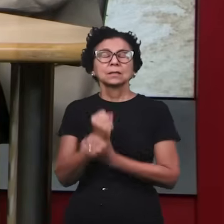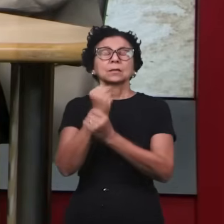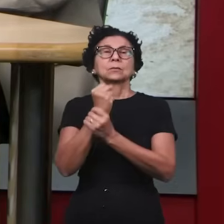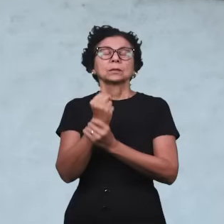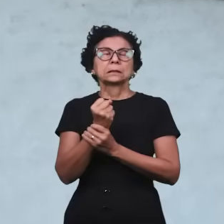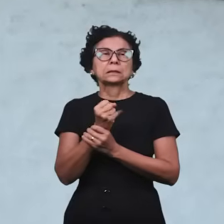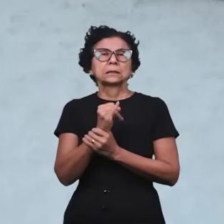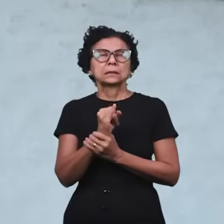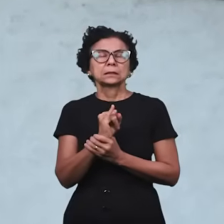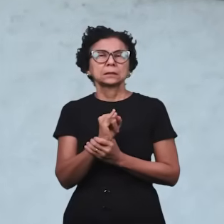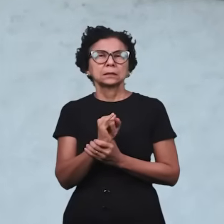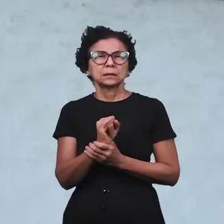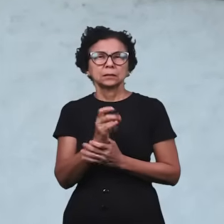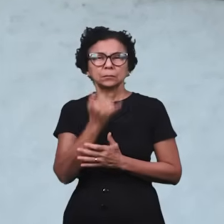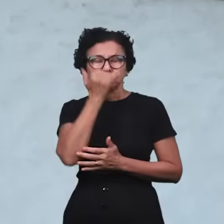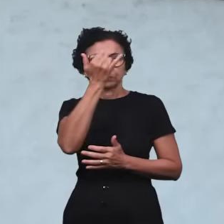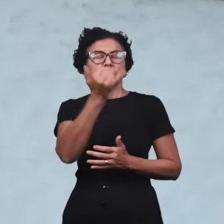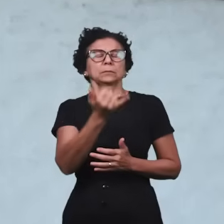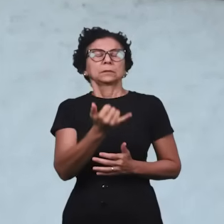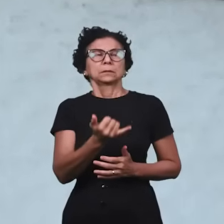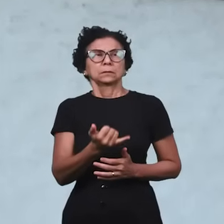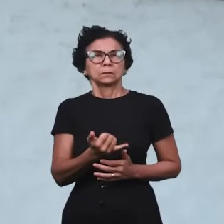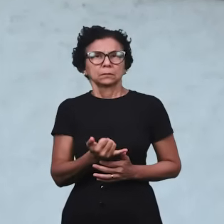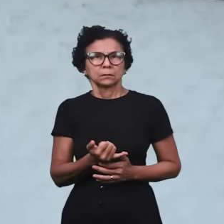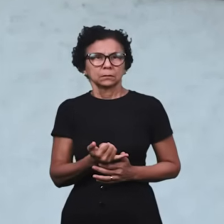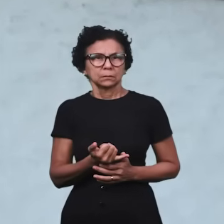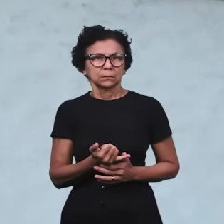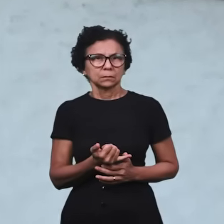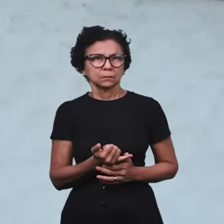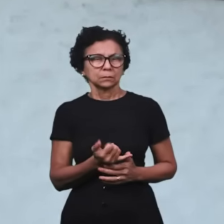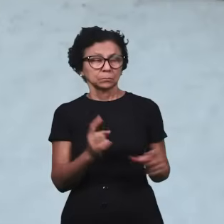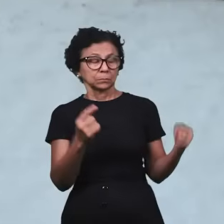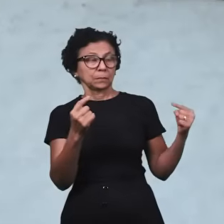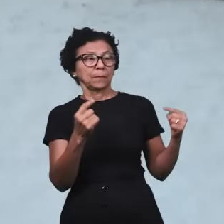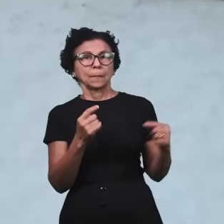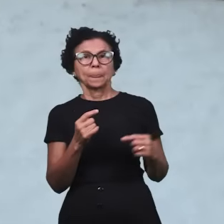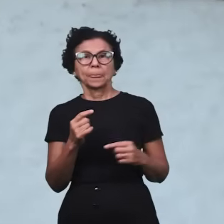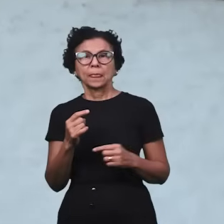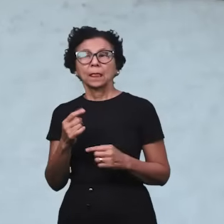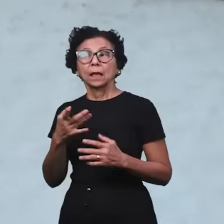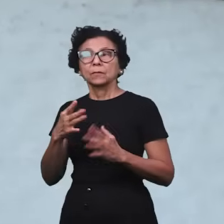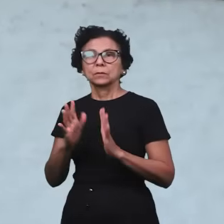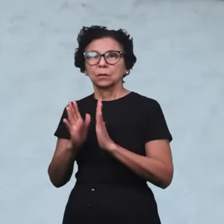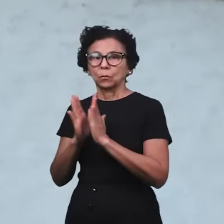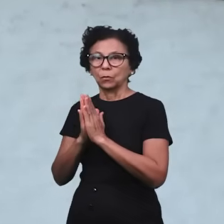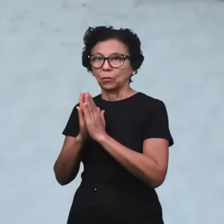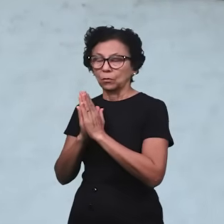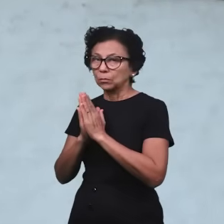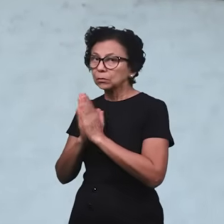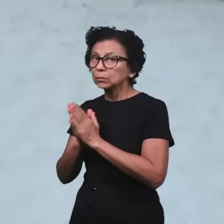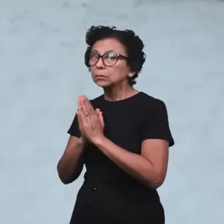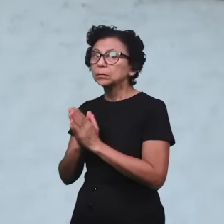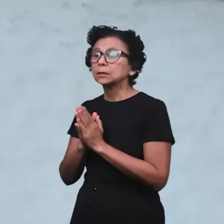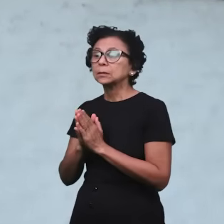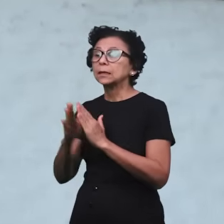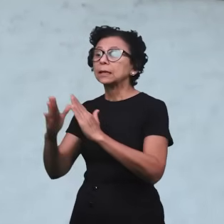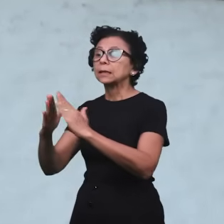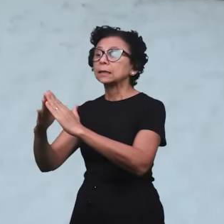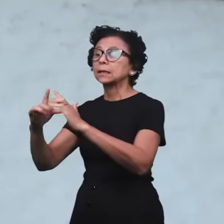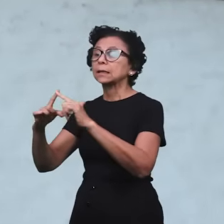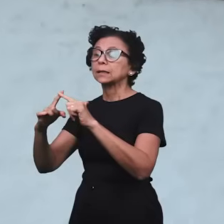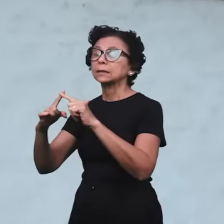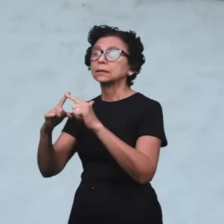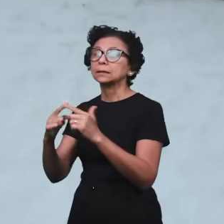uma adversidade, vem uma interferência externa, você vai orar, você tem um muro que faz